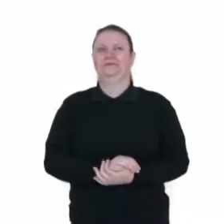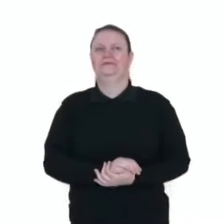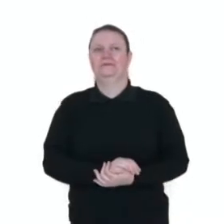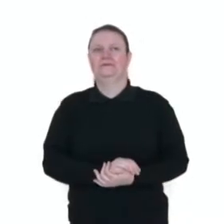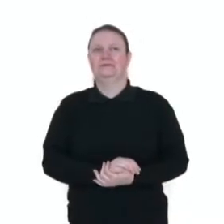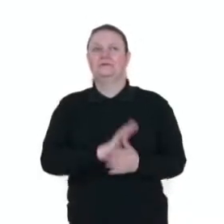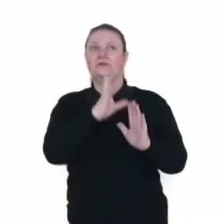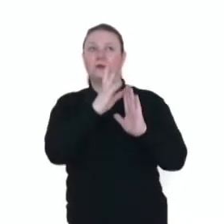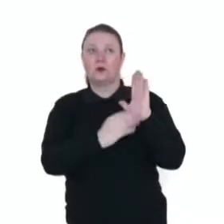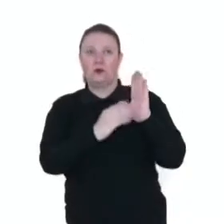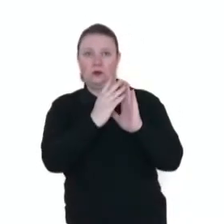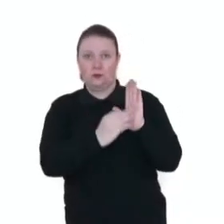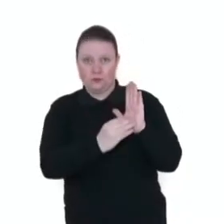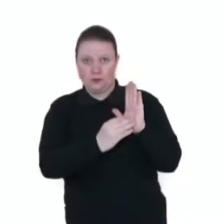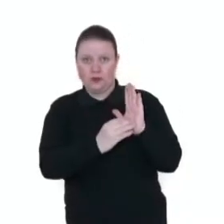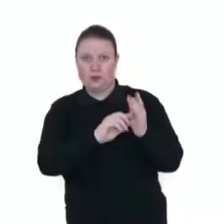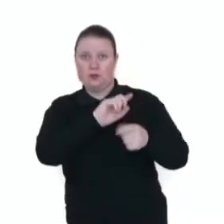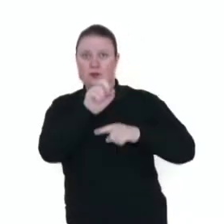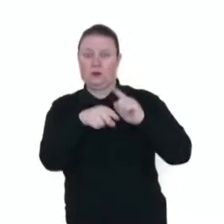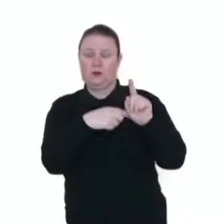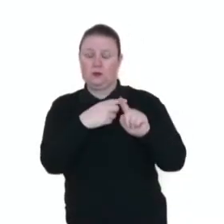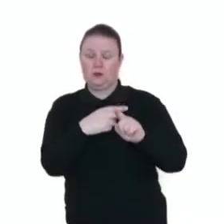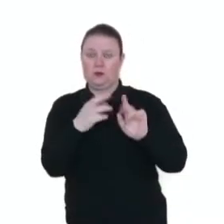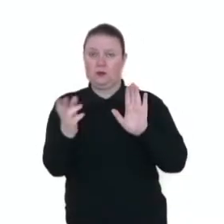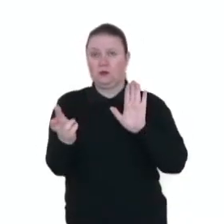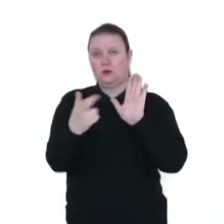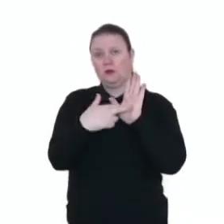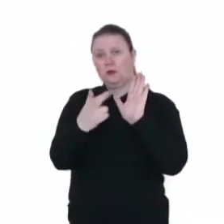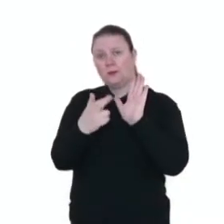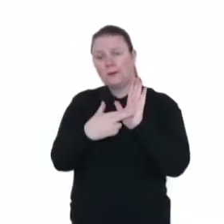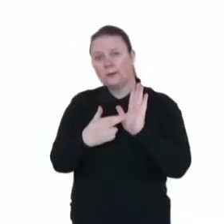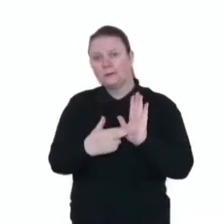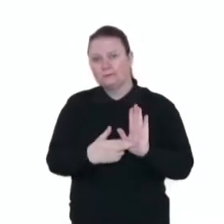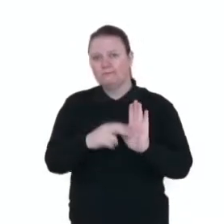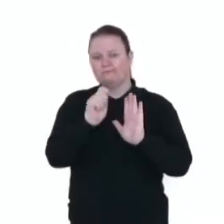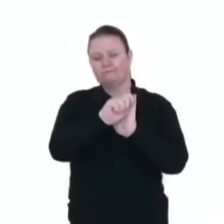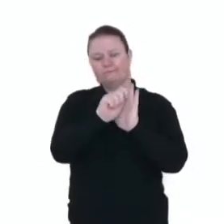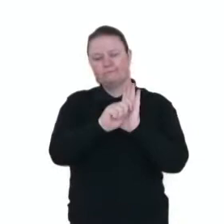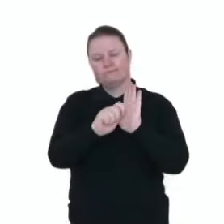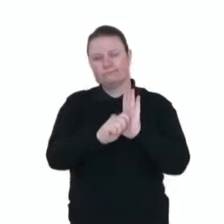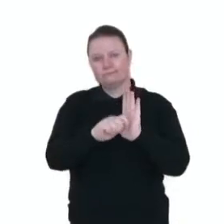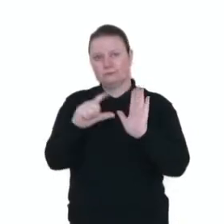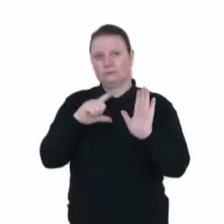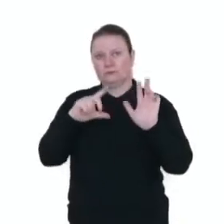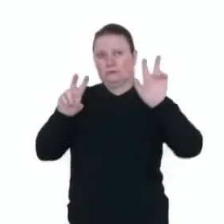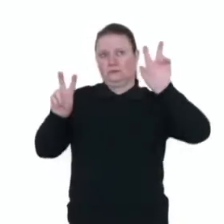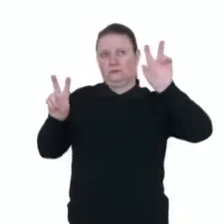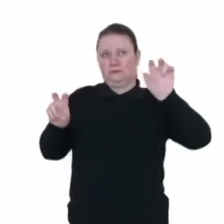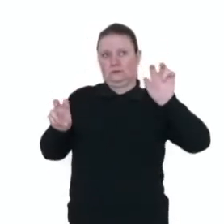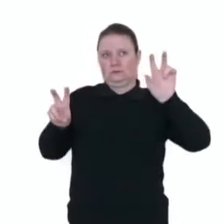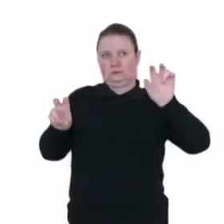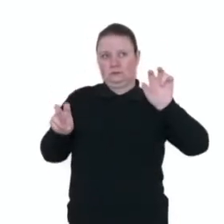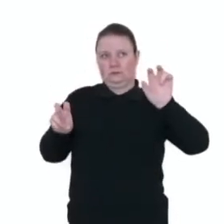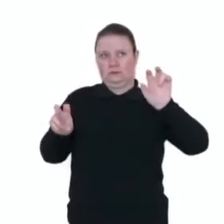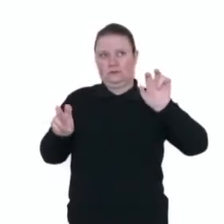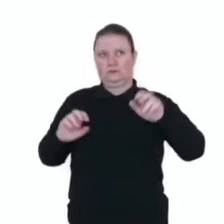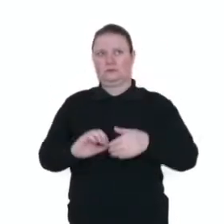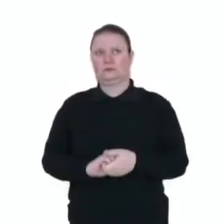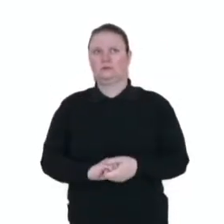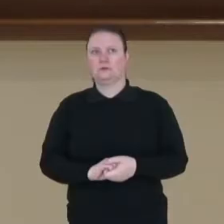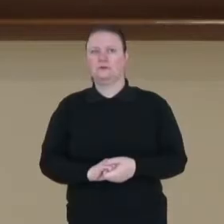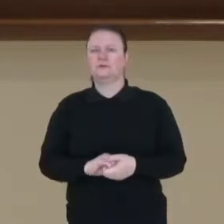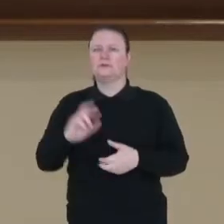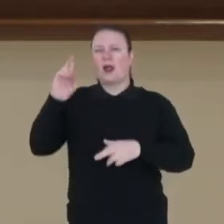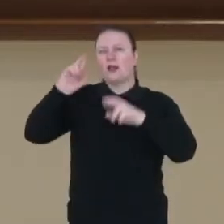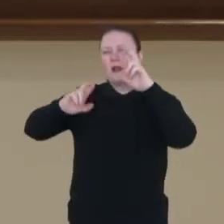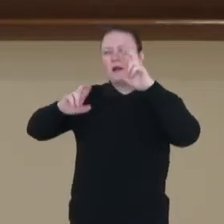vocês copiem no caderno de vocês, respondam, né? Aqui a gente tem uma frase do Todorov. Quero que vocês